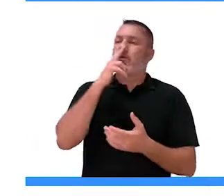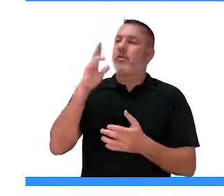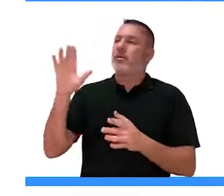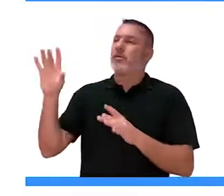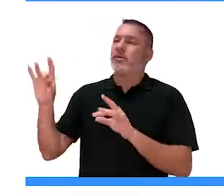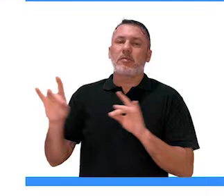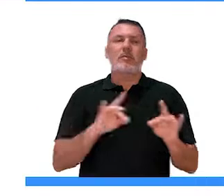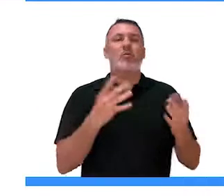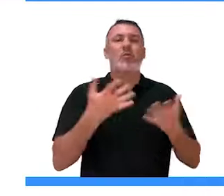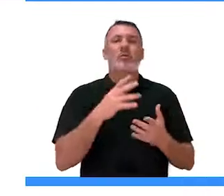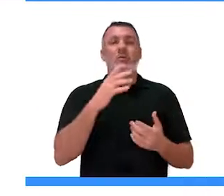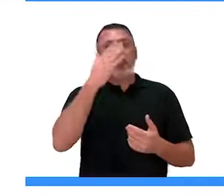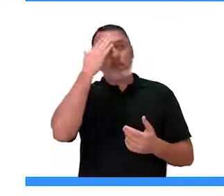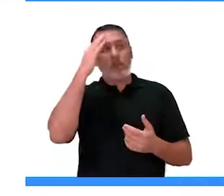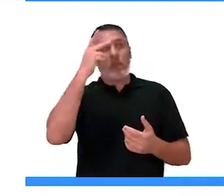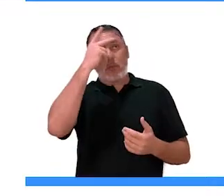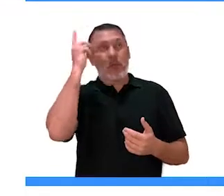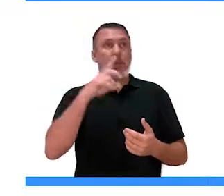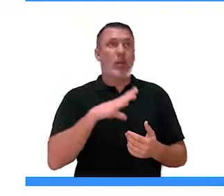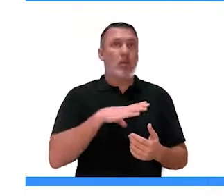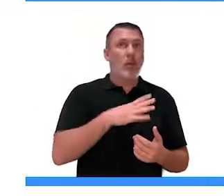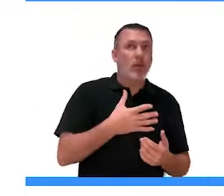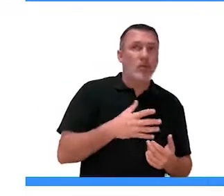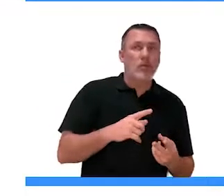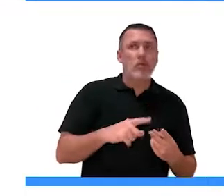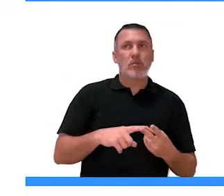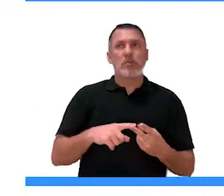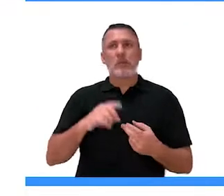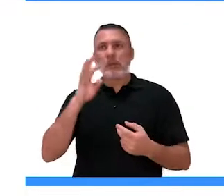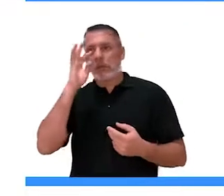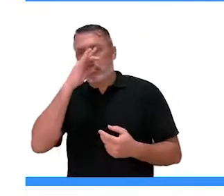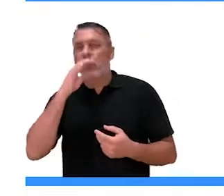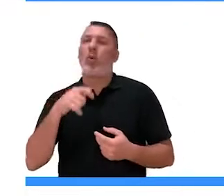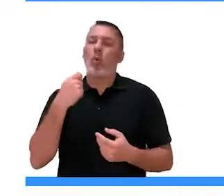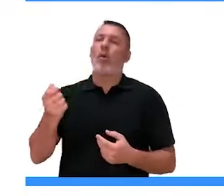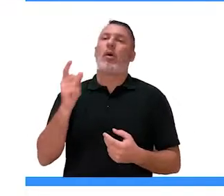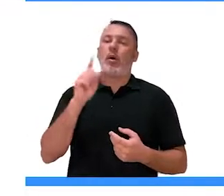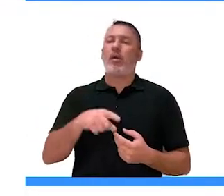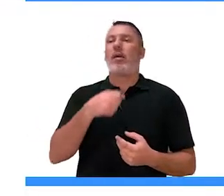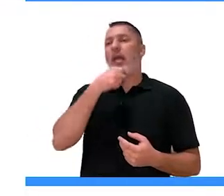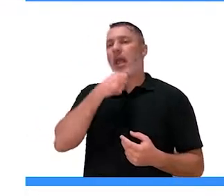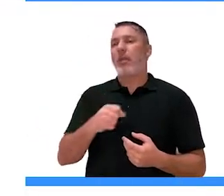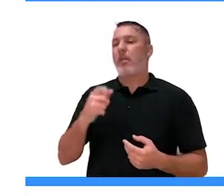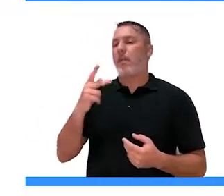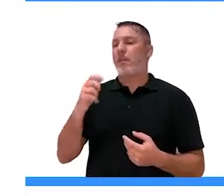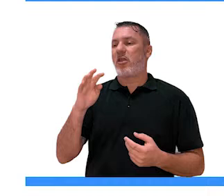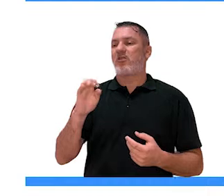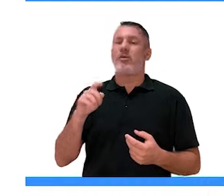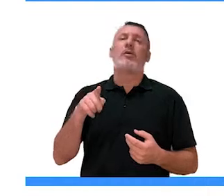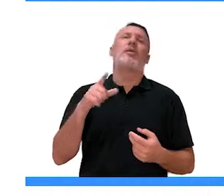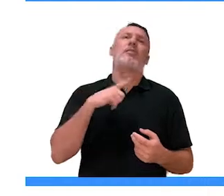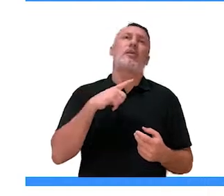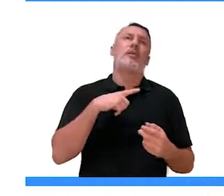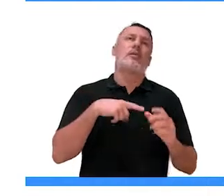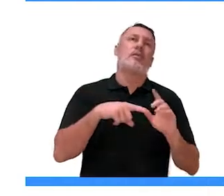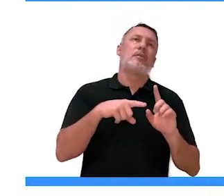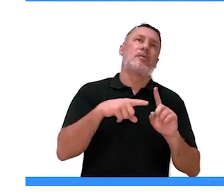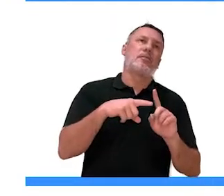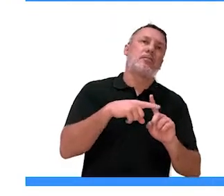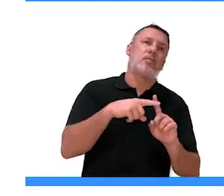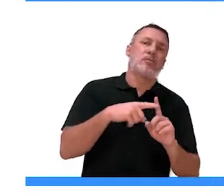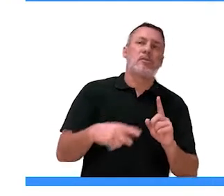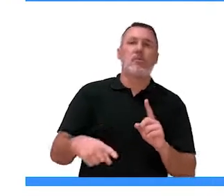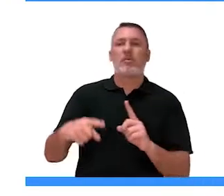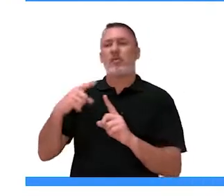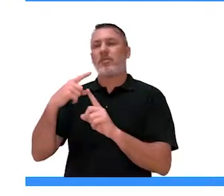indivíduo que se mostre corajoso, ou mesmo insolente, já que a expressão pode ter caráter positivo ou negativo. Aliás, quem